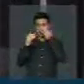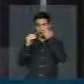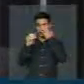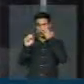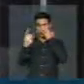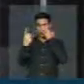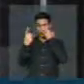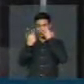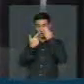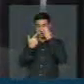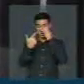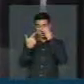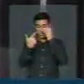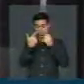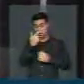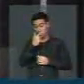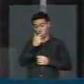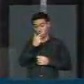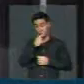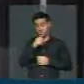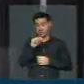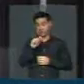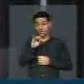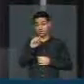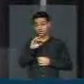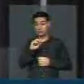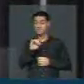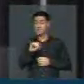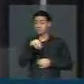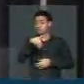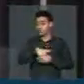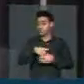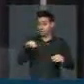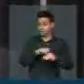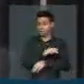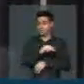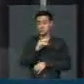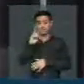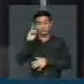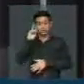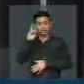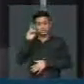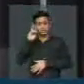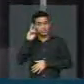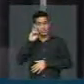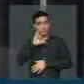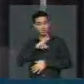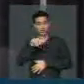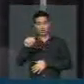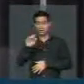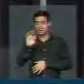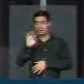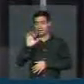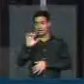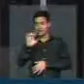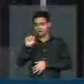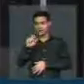Aloysio Mercadante, votando segunda-feira, as teles, o sindicato, todas as teles terão